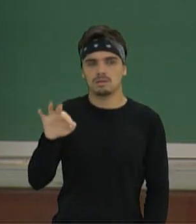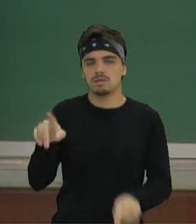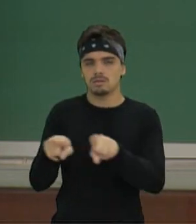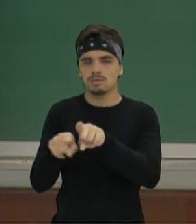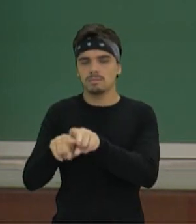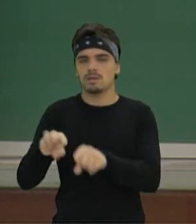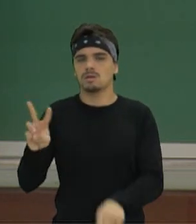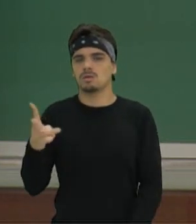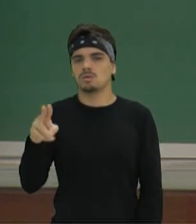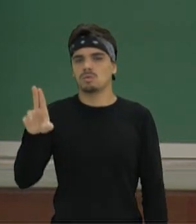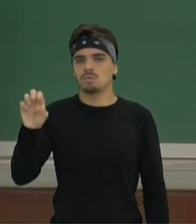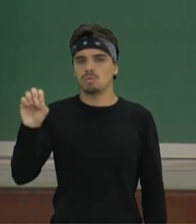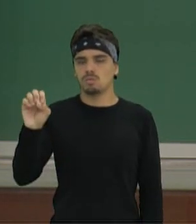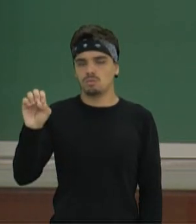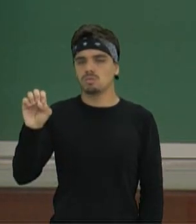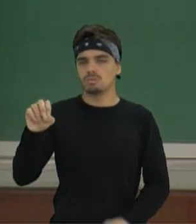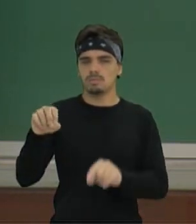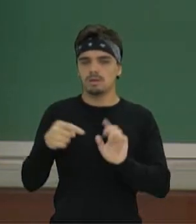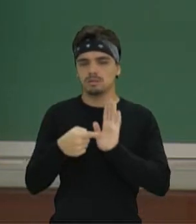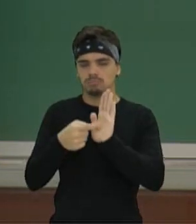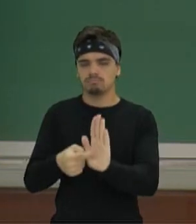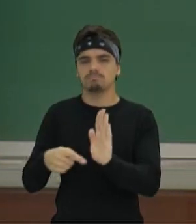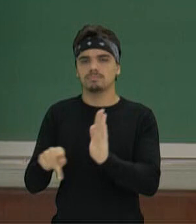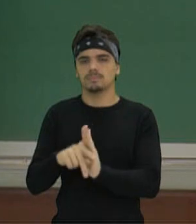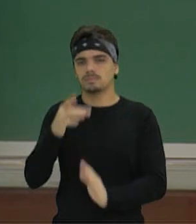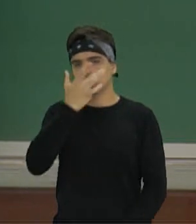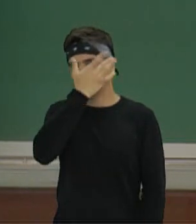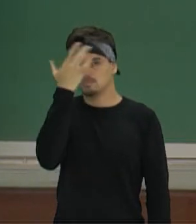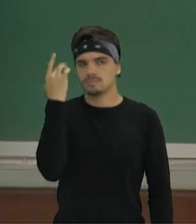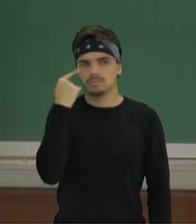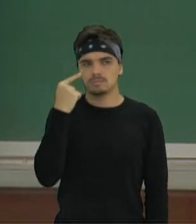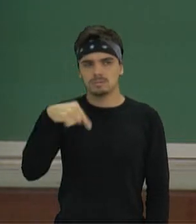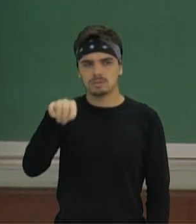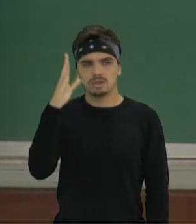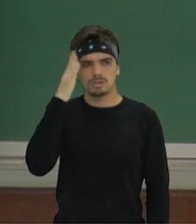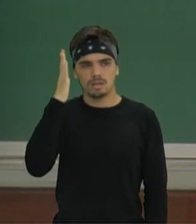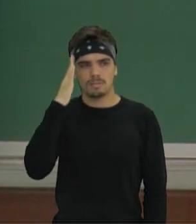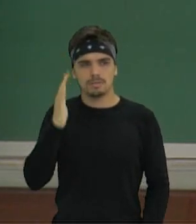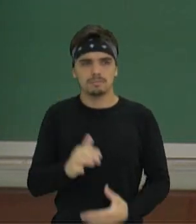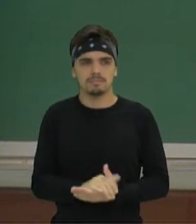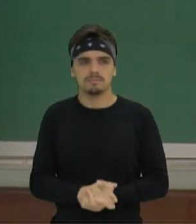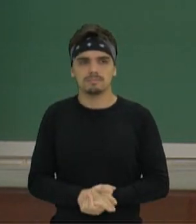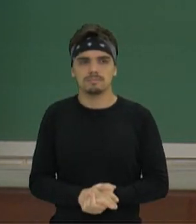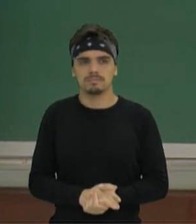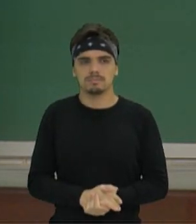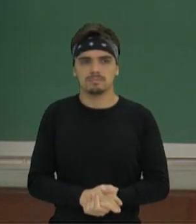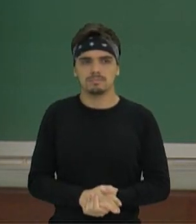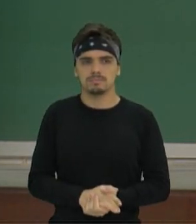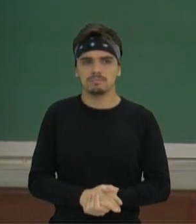referir a pessoas. Exemplo 2. Vou passar breve porque isso vocês já sabem. Love is a